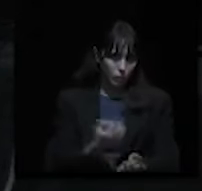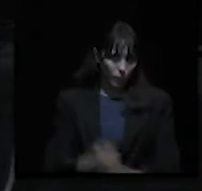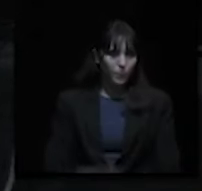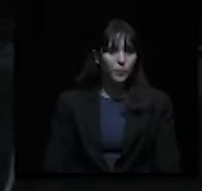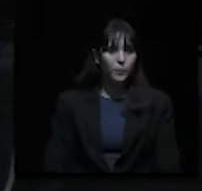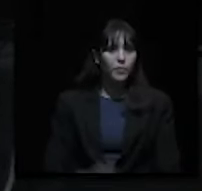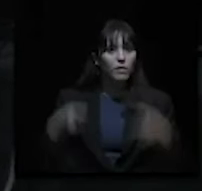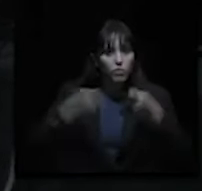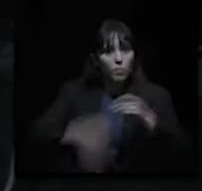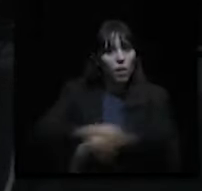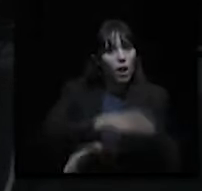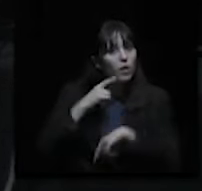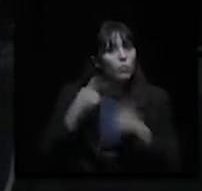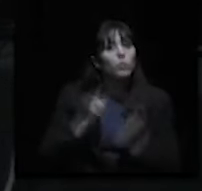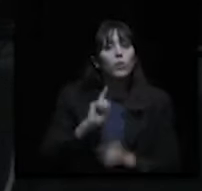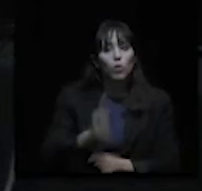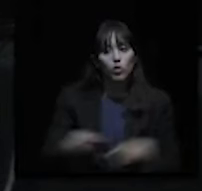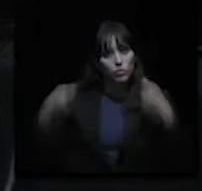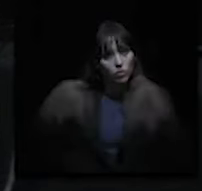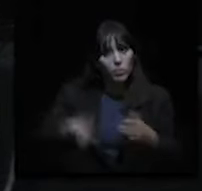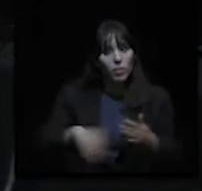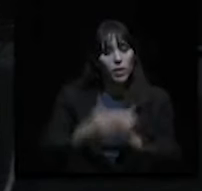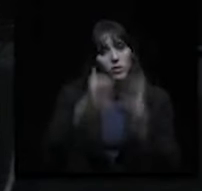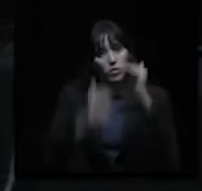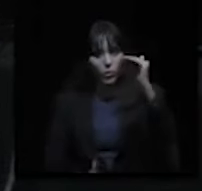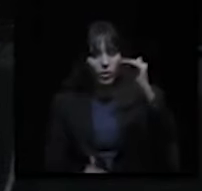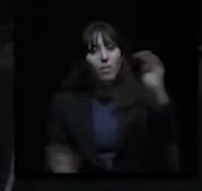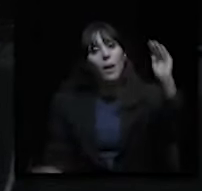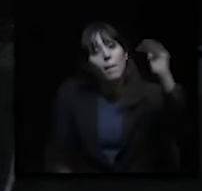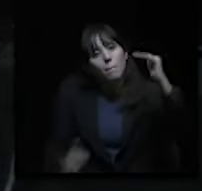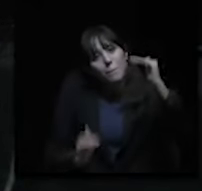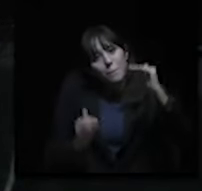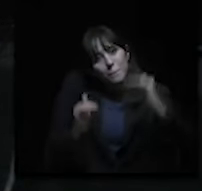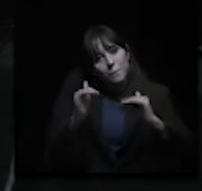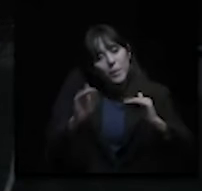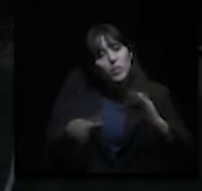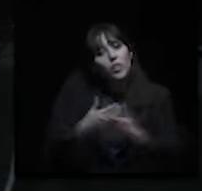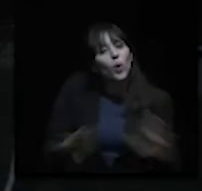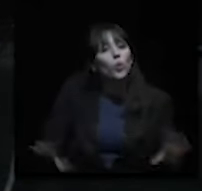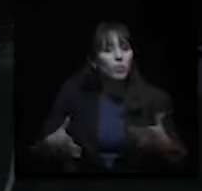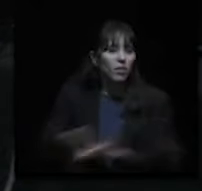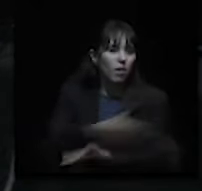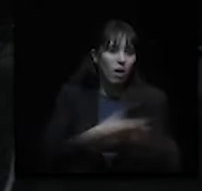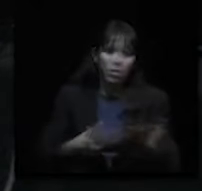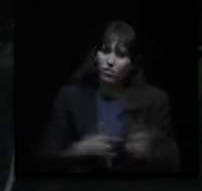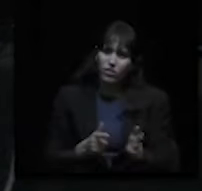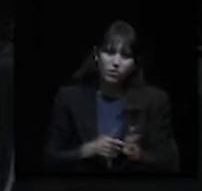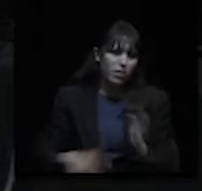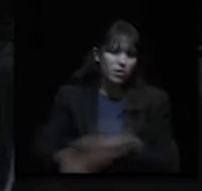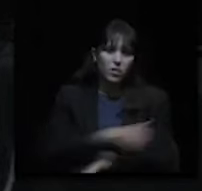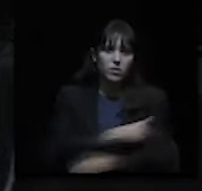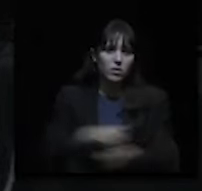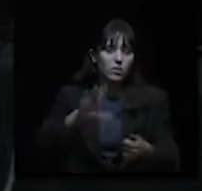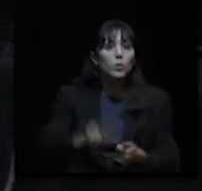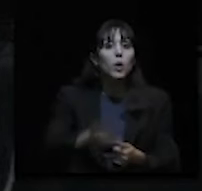investimento no espaço público seria um investimento na diminuição da desigualdade e na construção de comunidade que tanta falta faz em Lisboa. Agora,